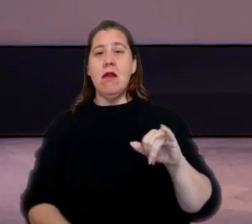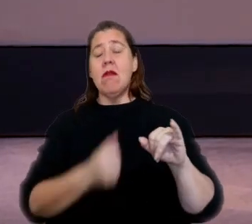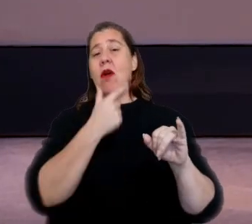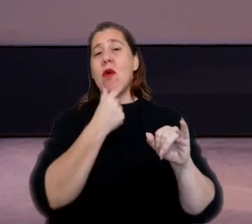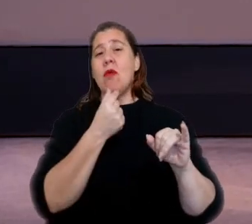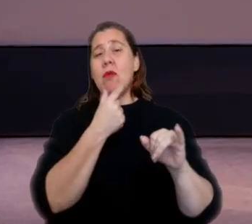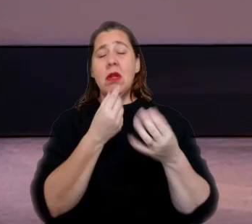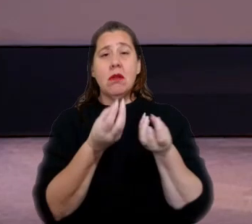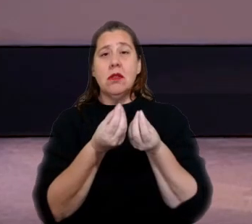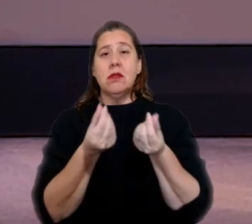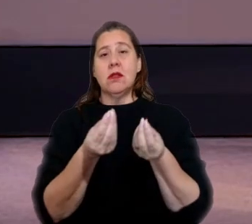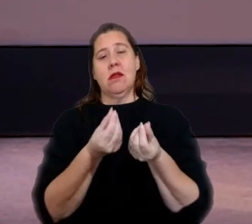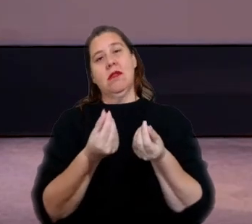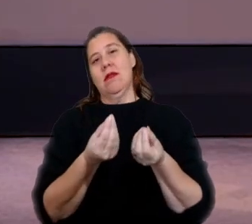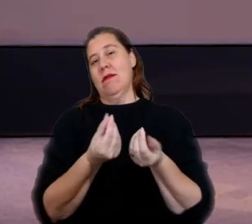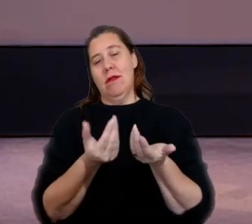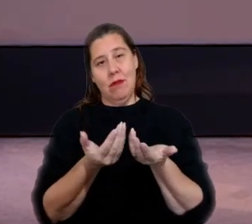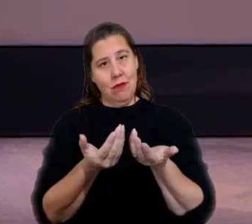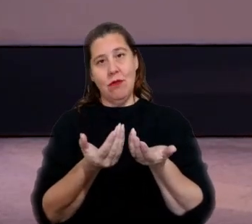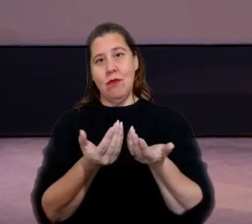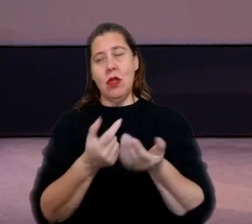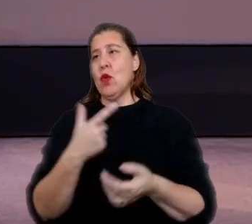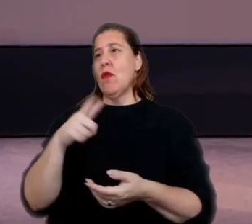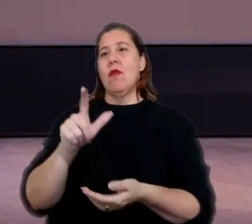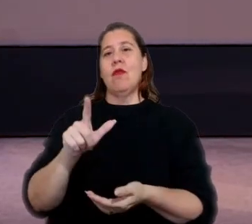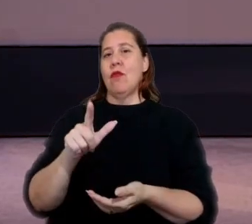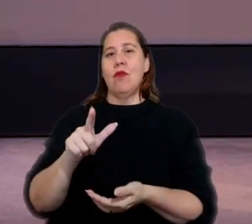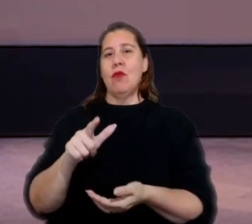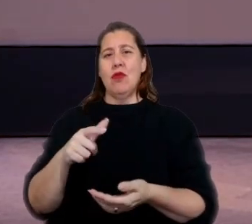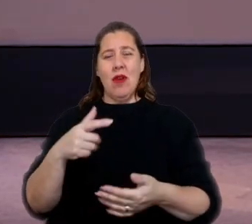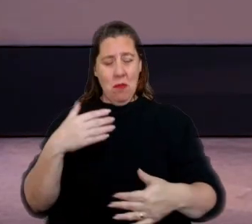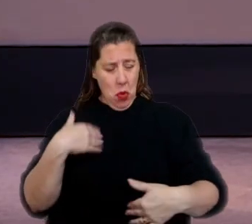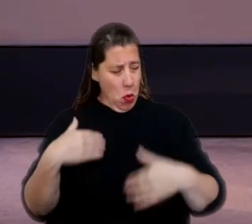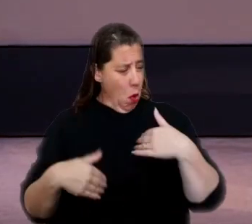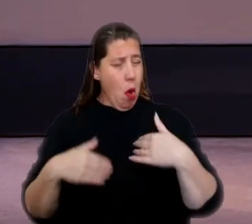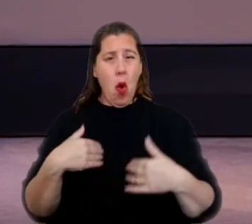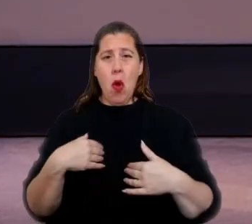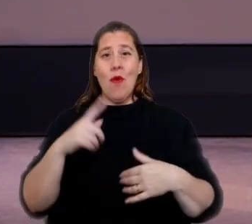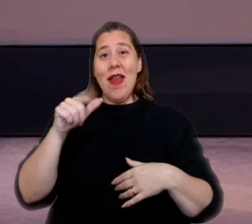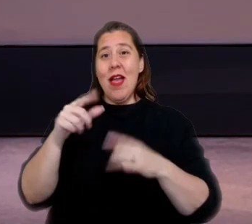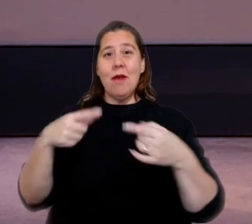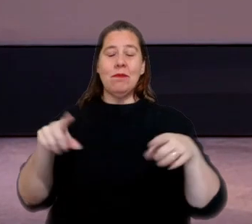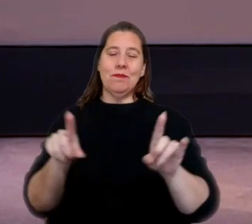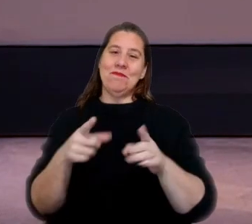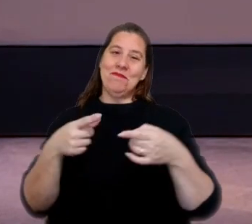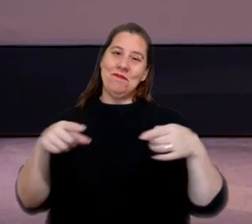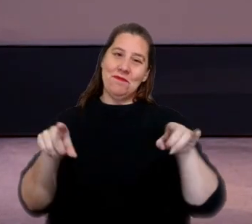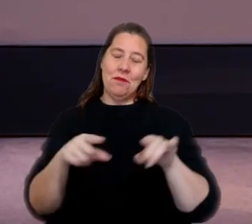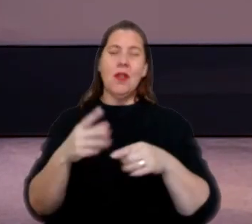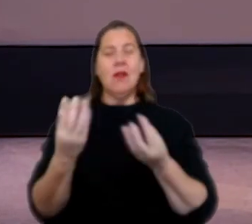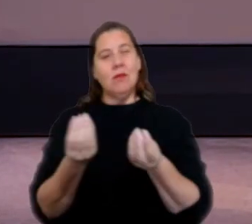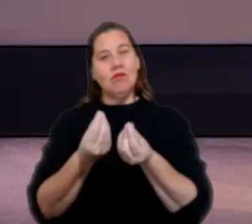muito delicado, que não vai para a luta, para o corpo, ele é músico, ele